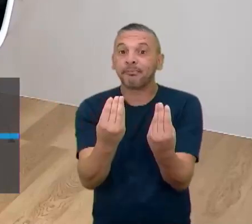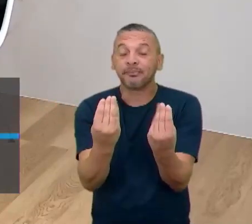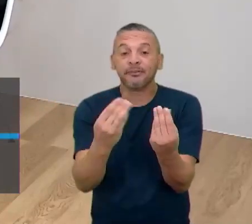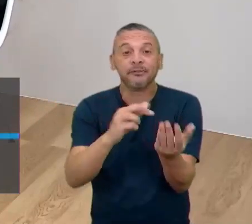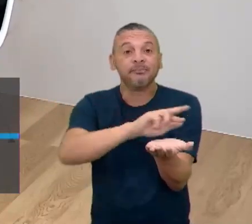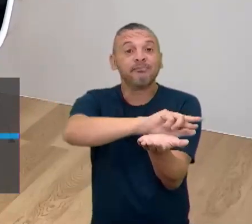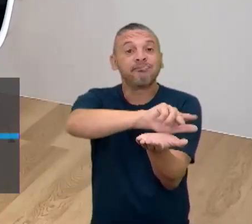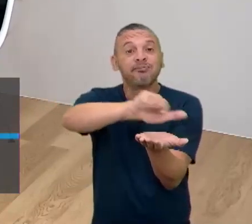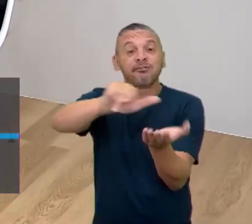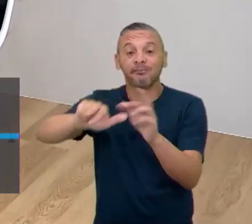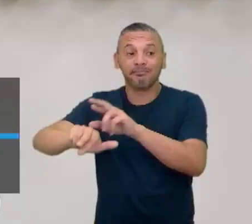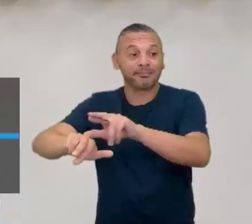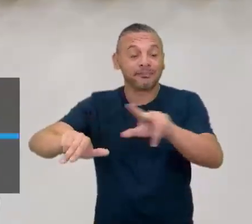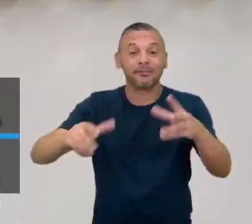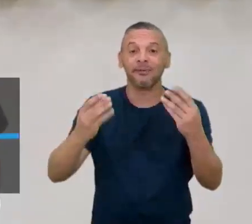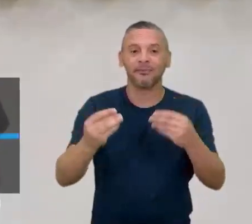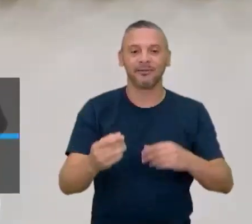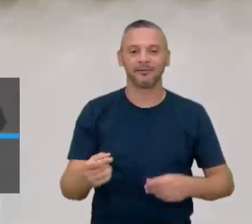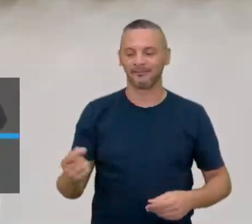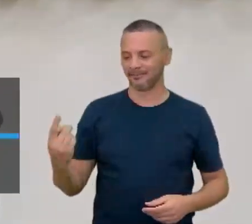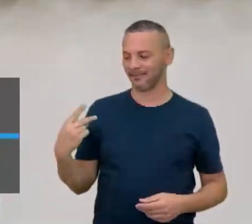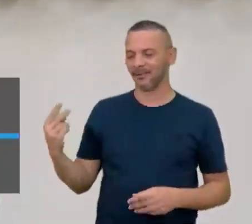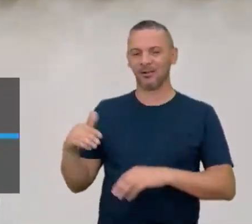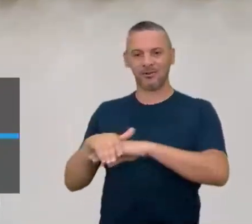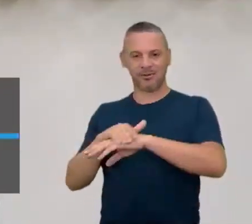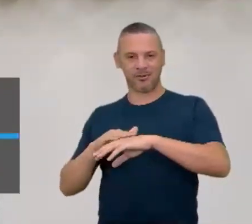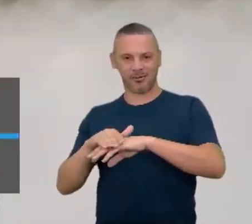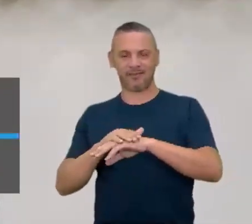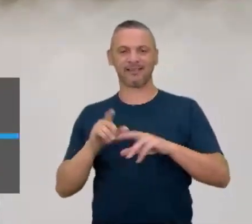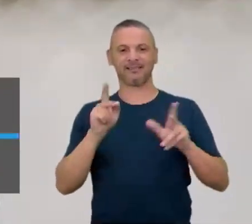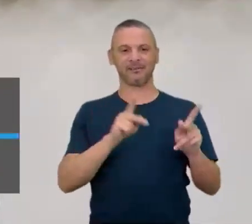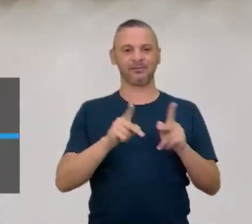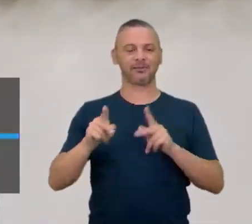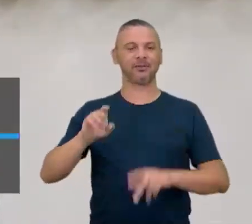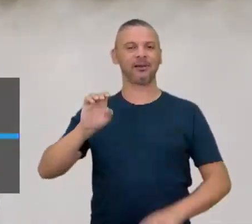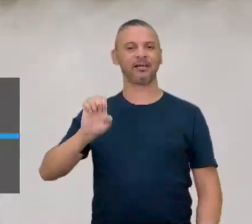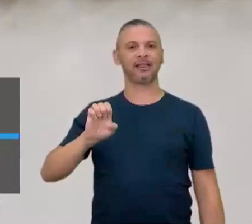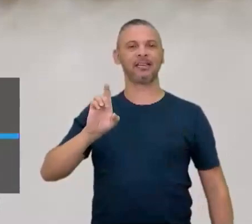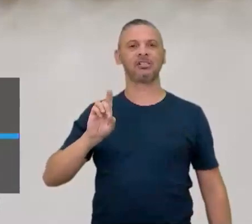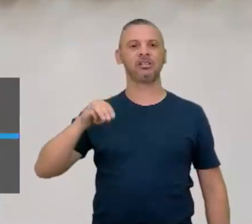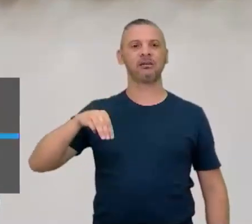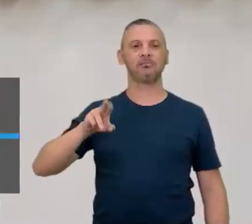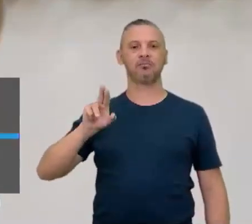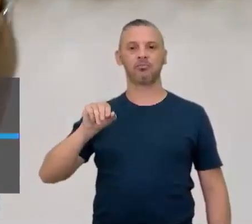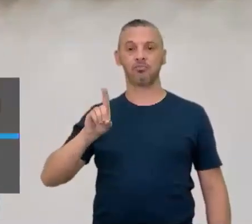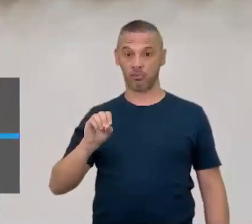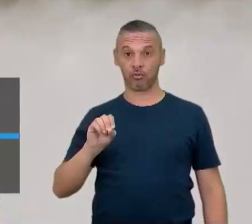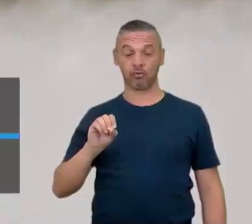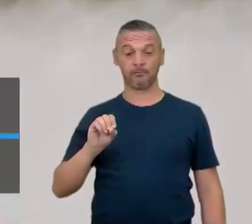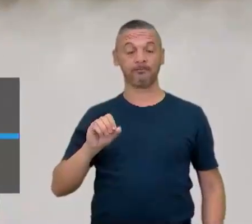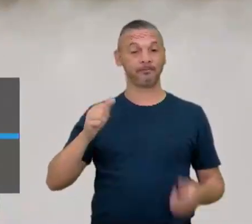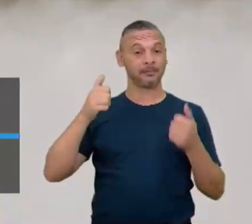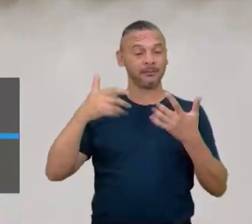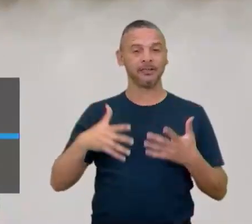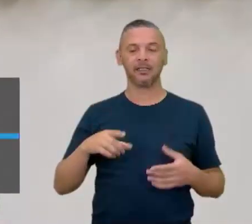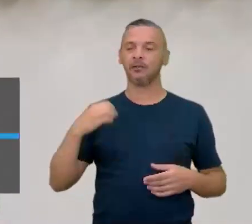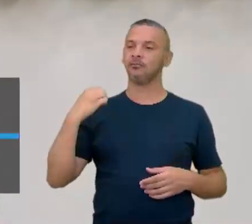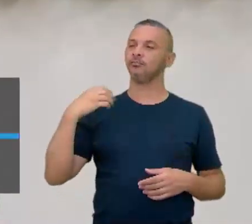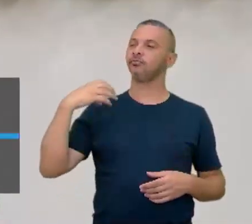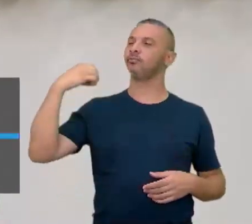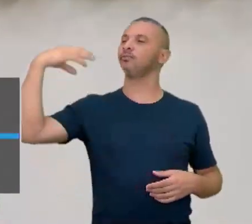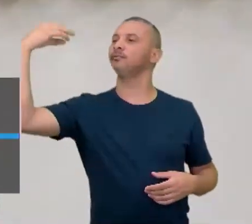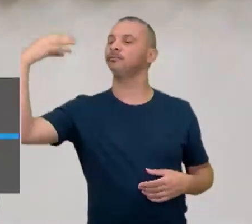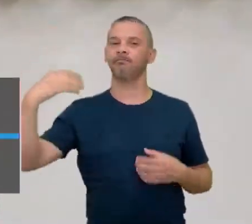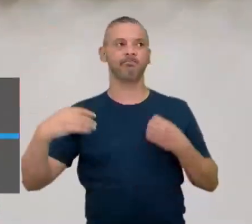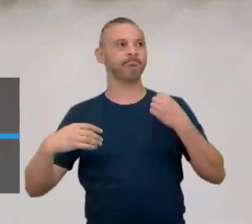Exato. Teve até uma conversa que a gente teve com o professor Edmundo e ele comentou que durante as viagens internacionais